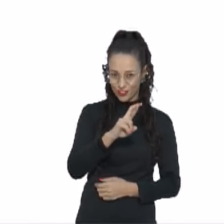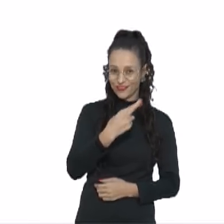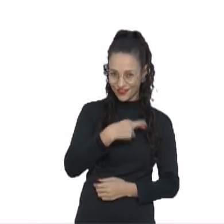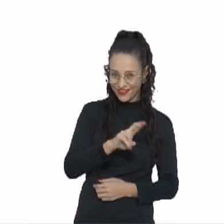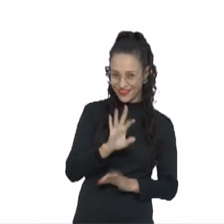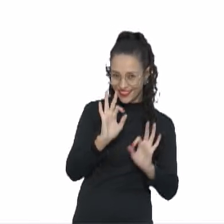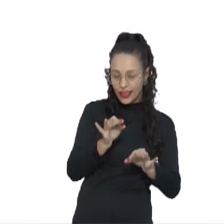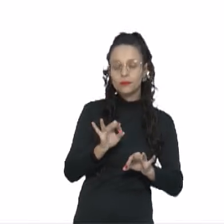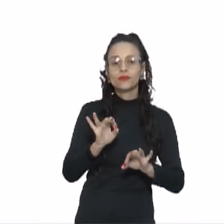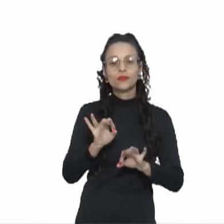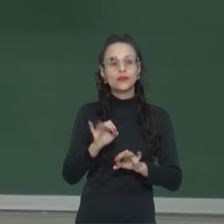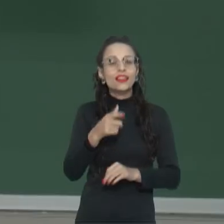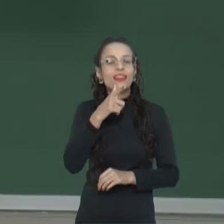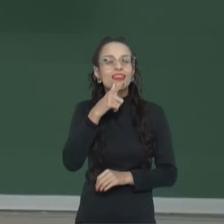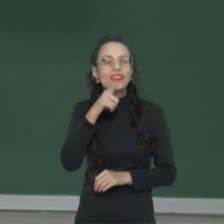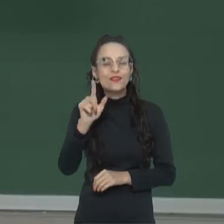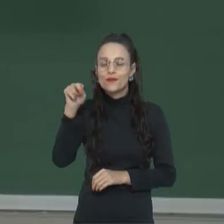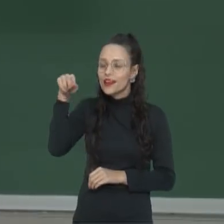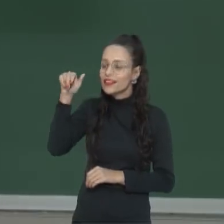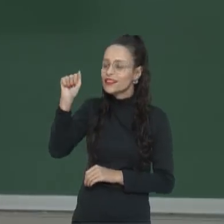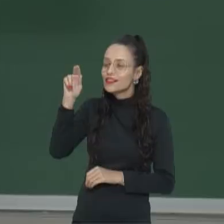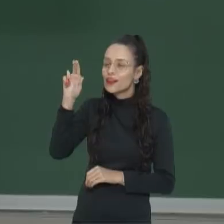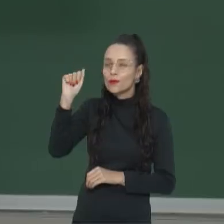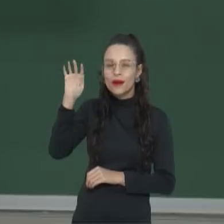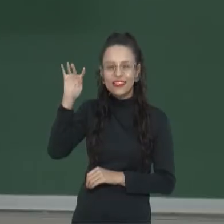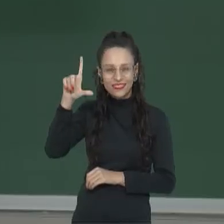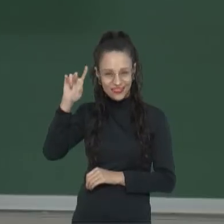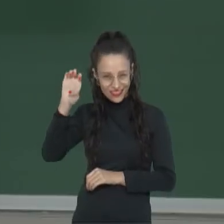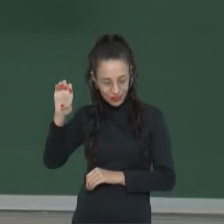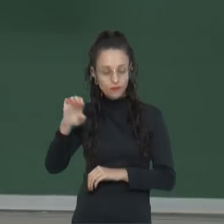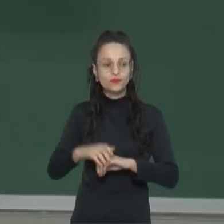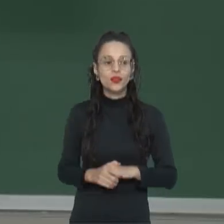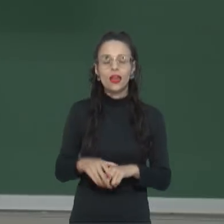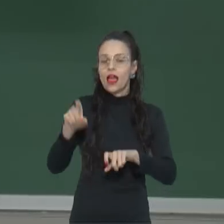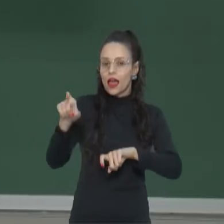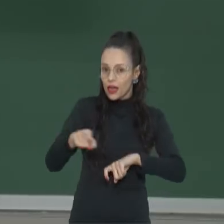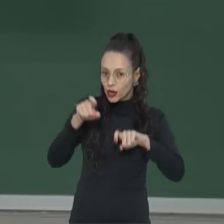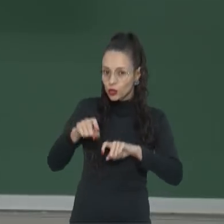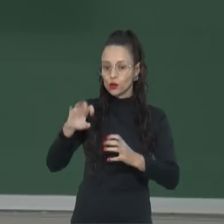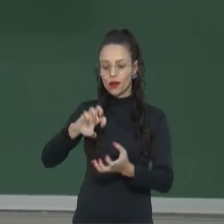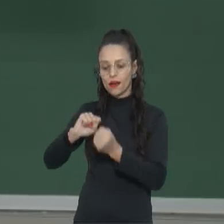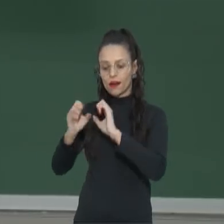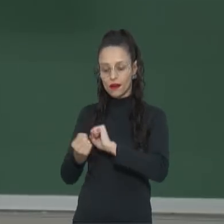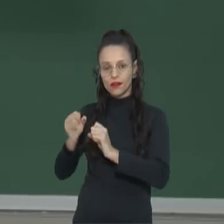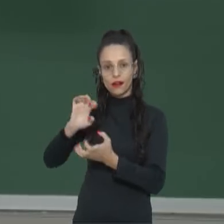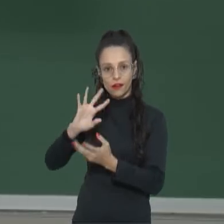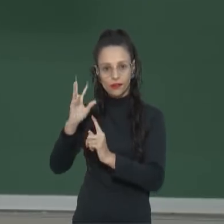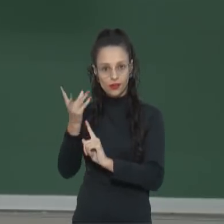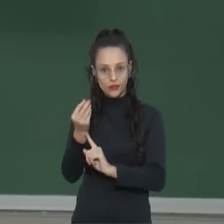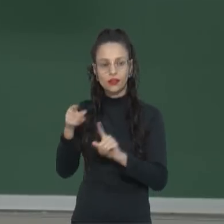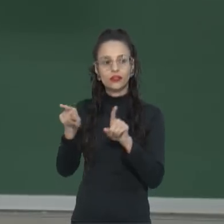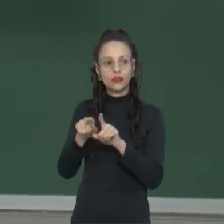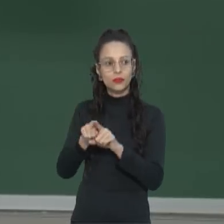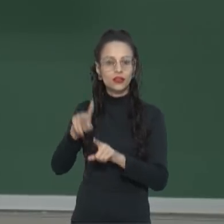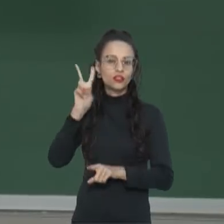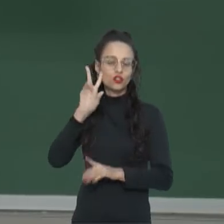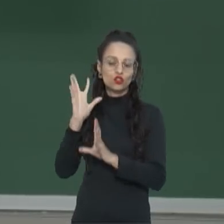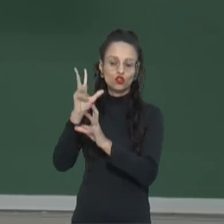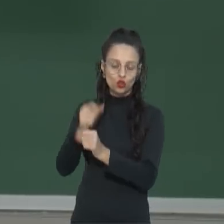né? na língua náhuatl. E aí, agricultura e artesanato e estudamos um pouco aí sobre a história da